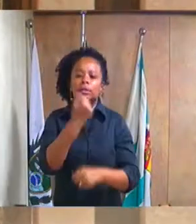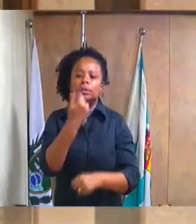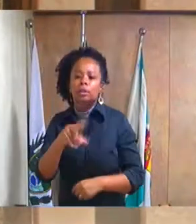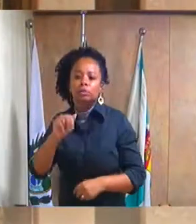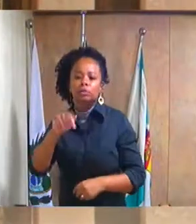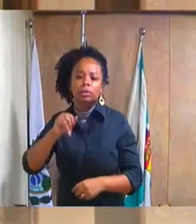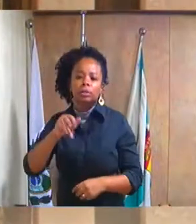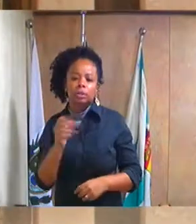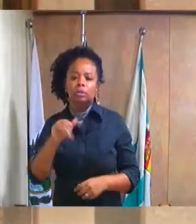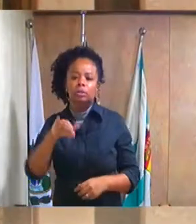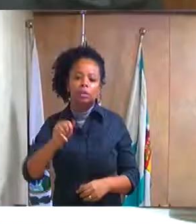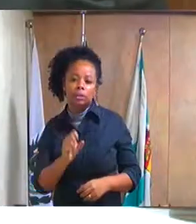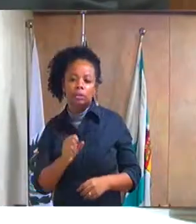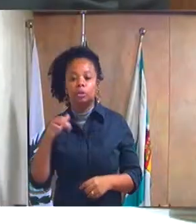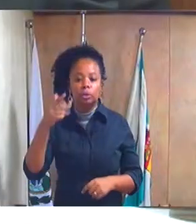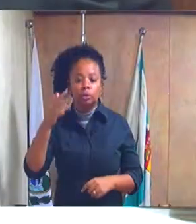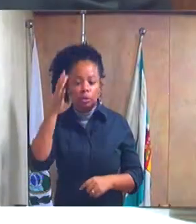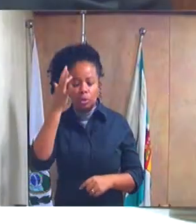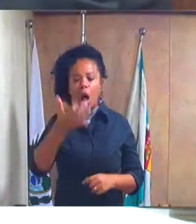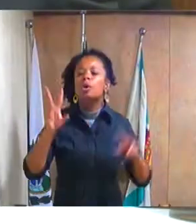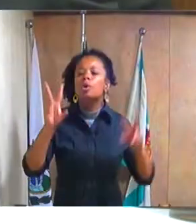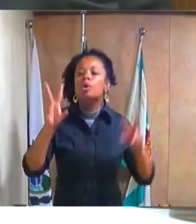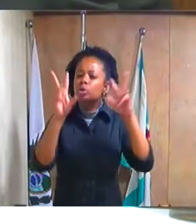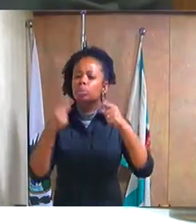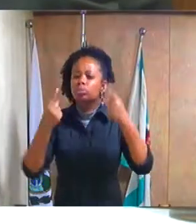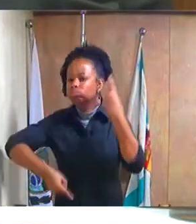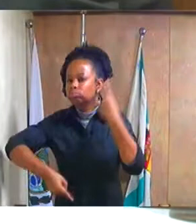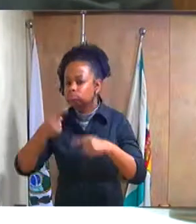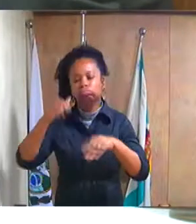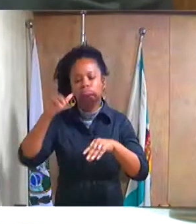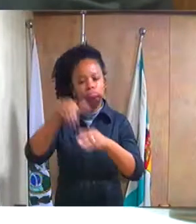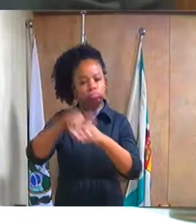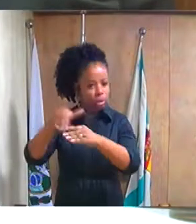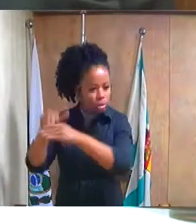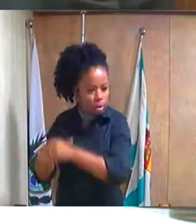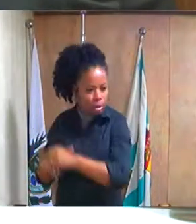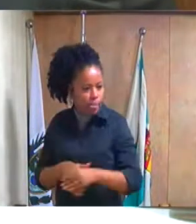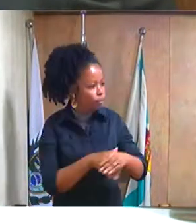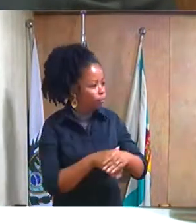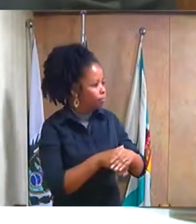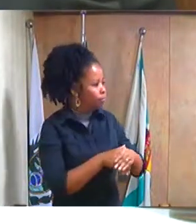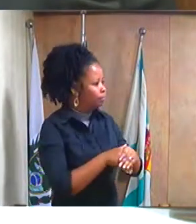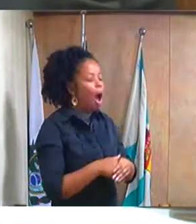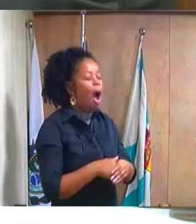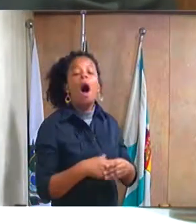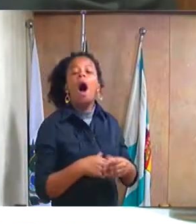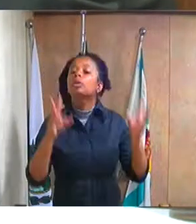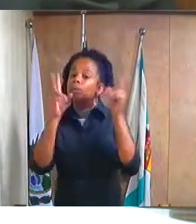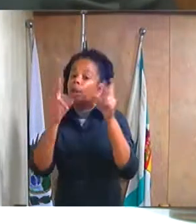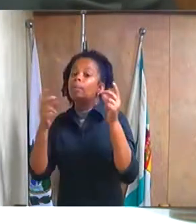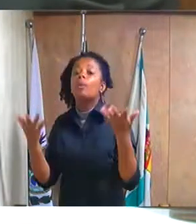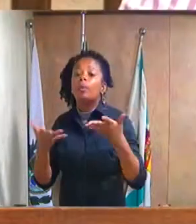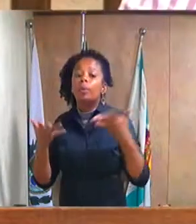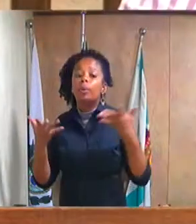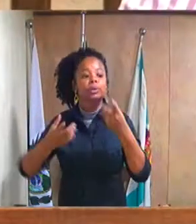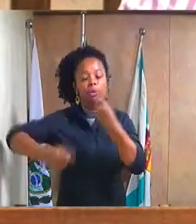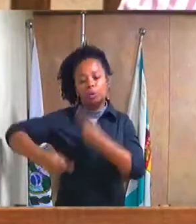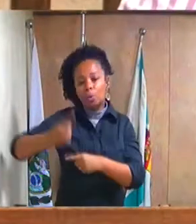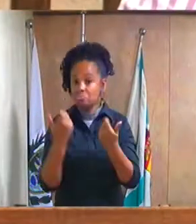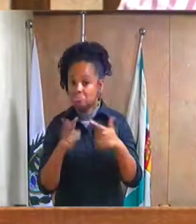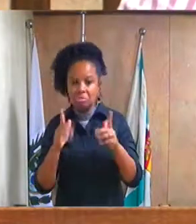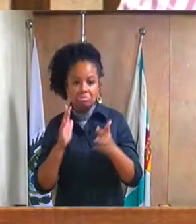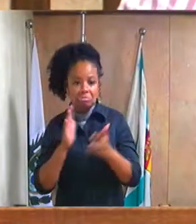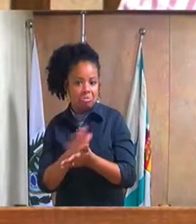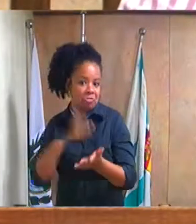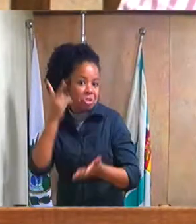outras providências. A matéria encontra-se em votação. A matéria encontra-se em discussão. Não havendo quem queira